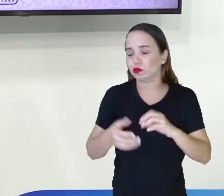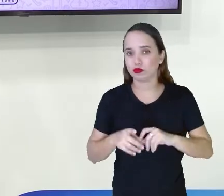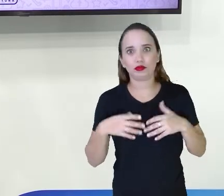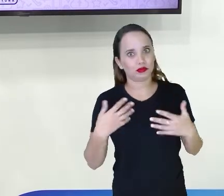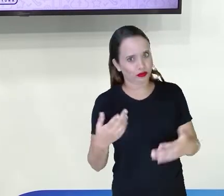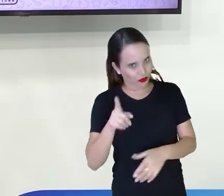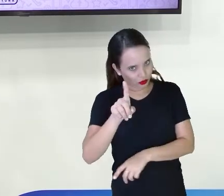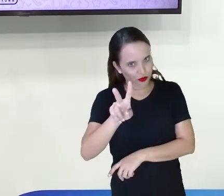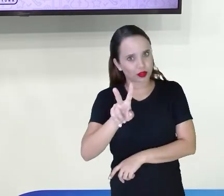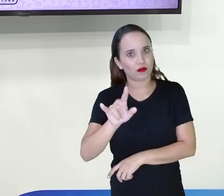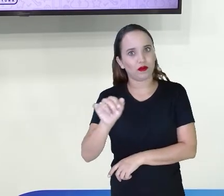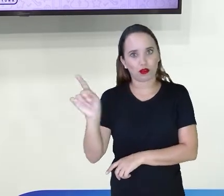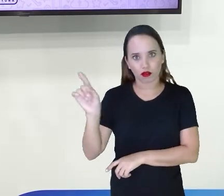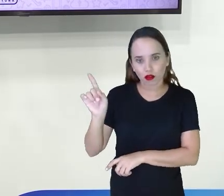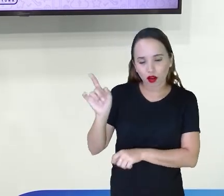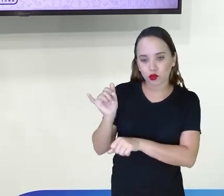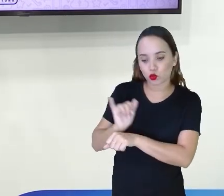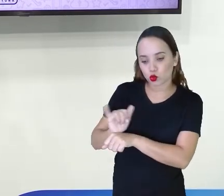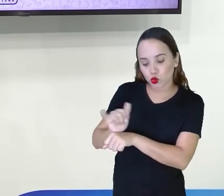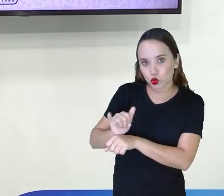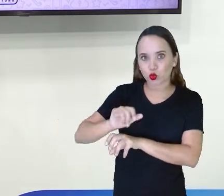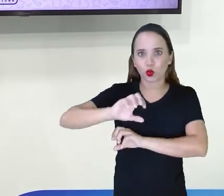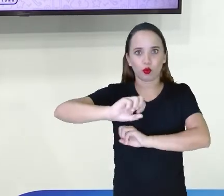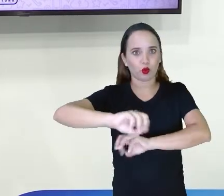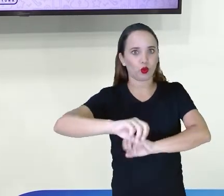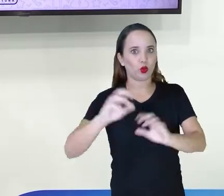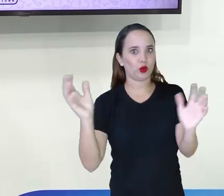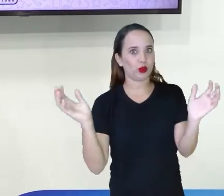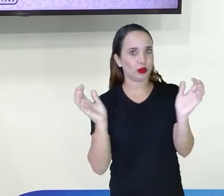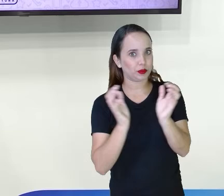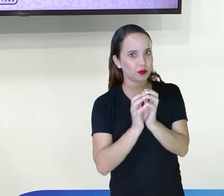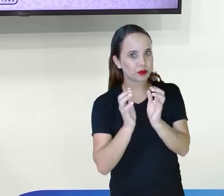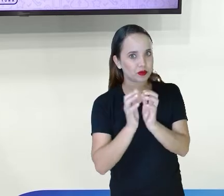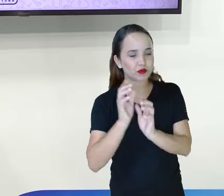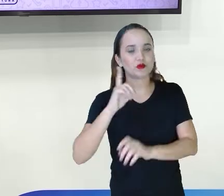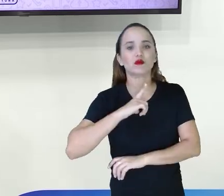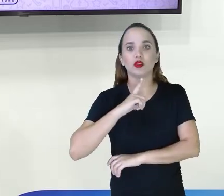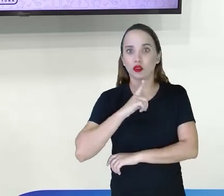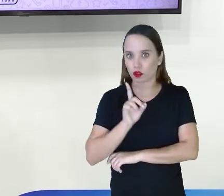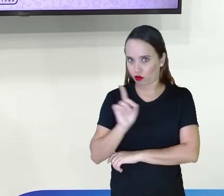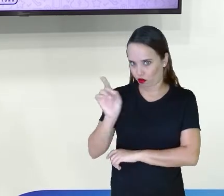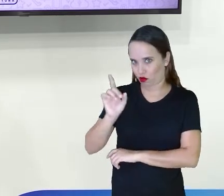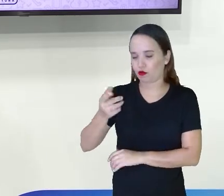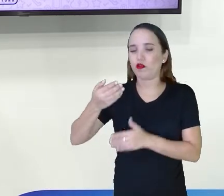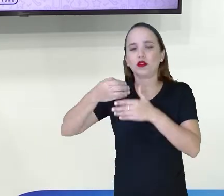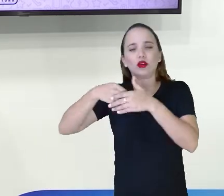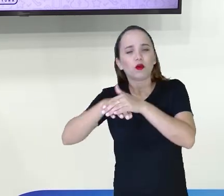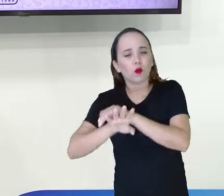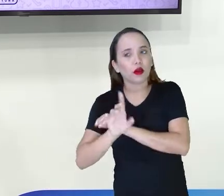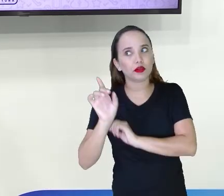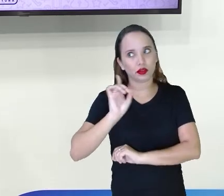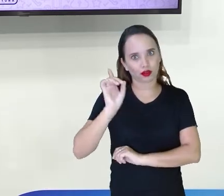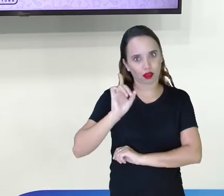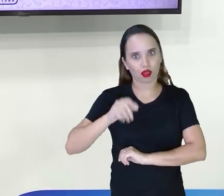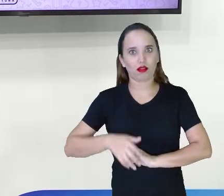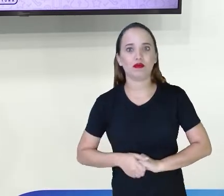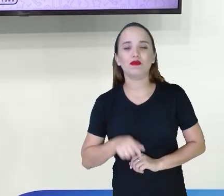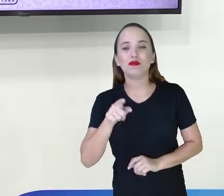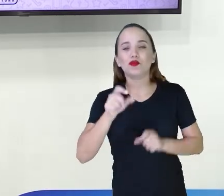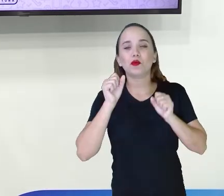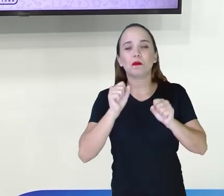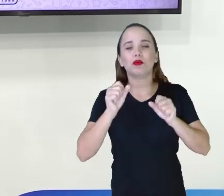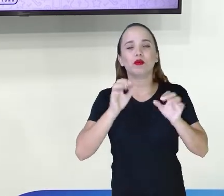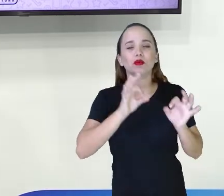YouTube, canal Educa Recife. Essa aula vai ser disponibilizada lá para você